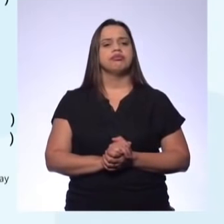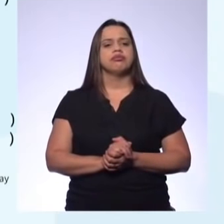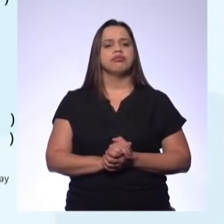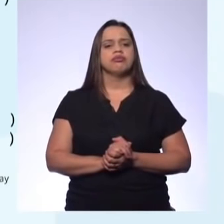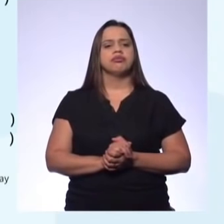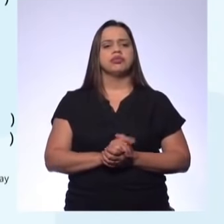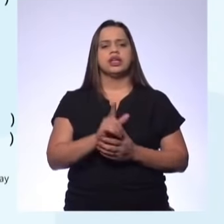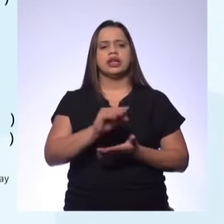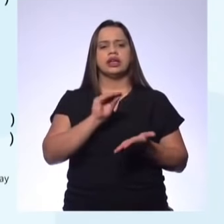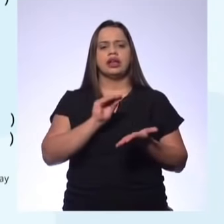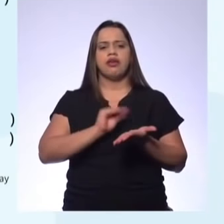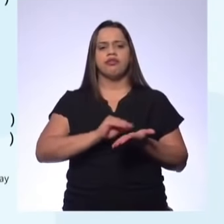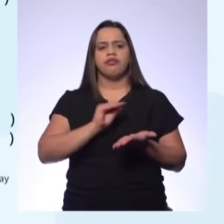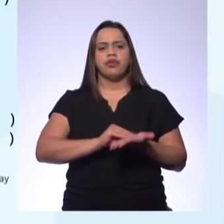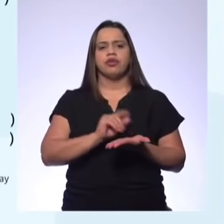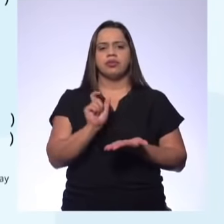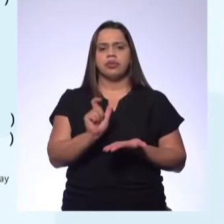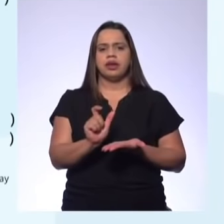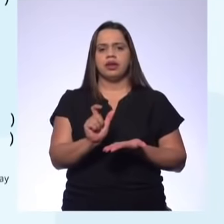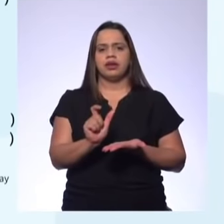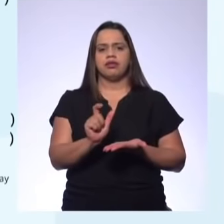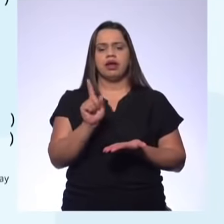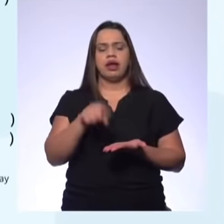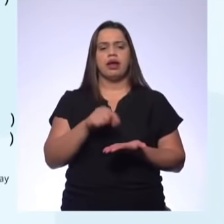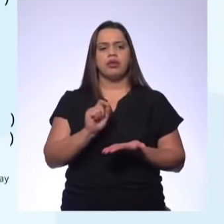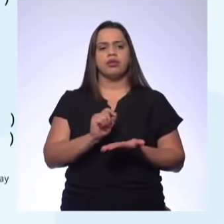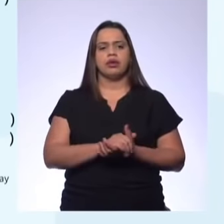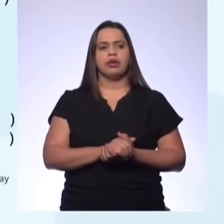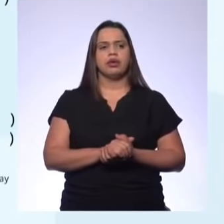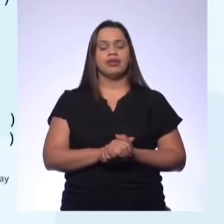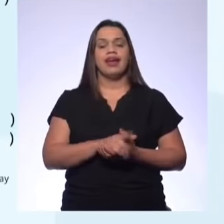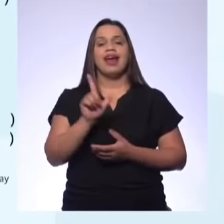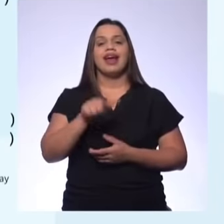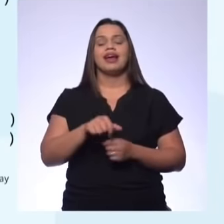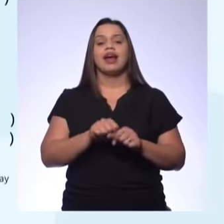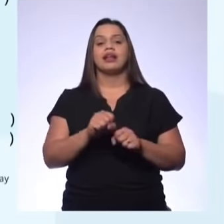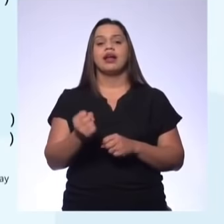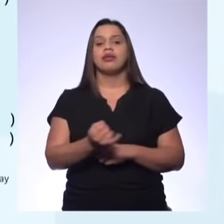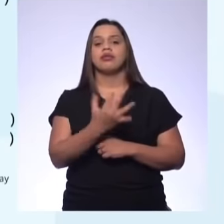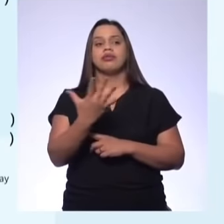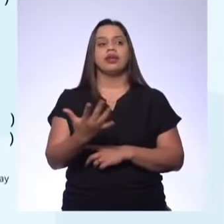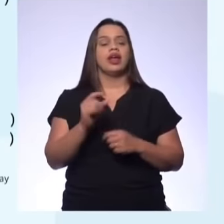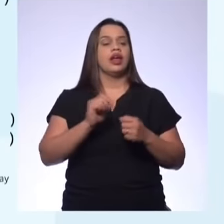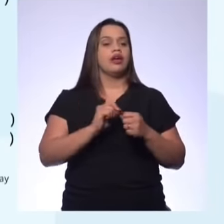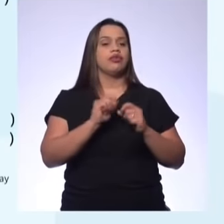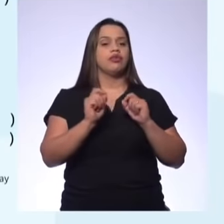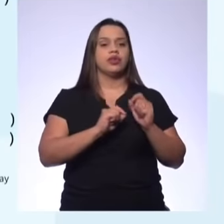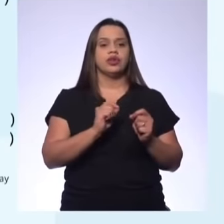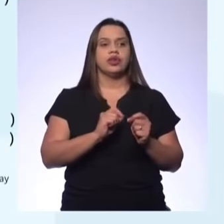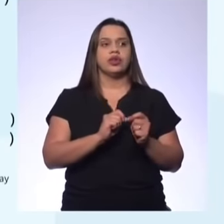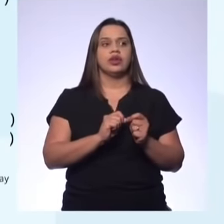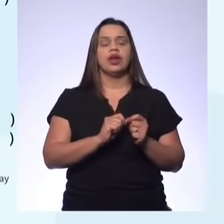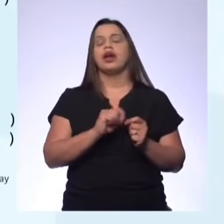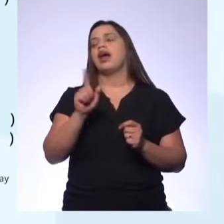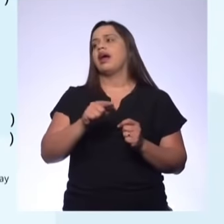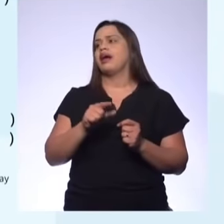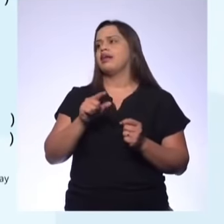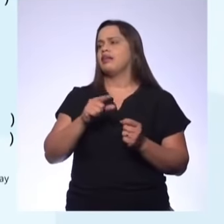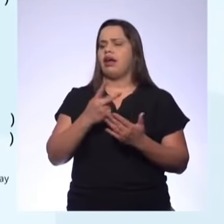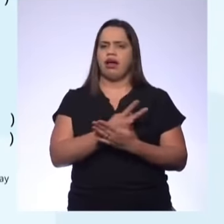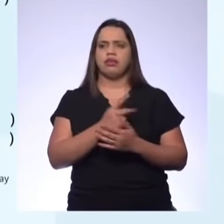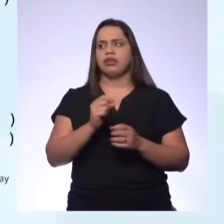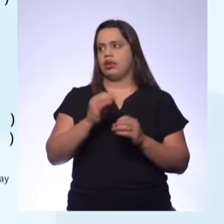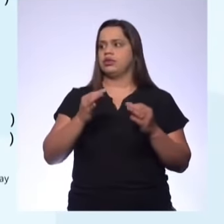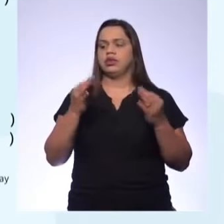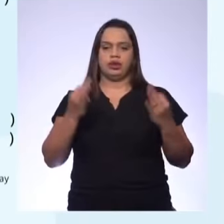ali tá faltando errada em muito fixe reza Skills acreditava por ontem porque o mesmo tá certo é verdade